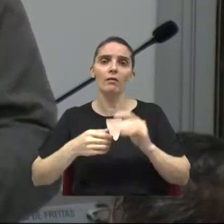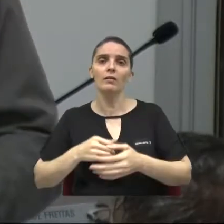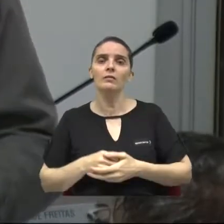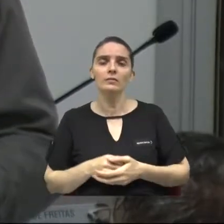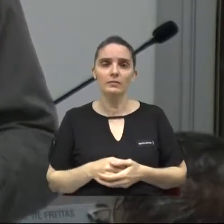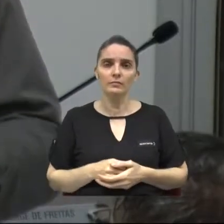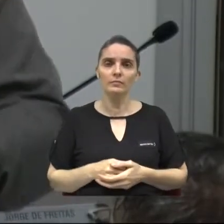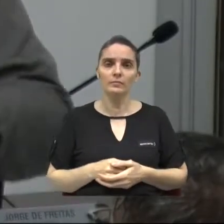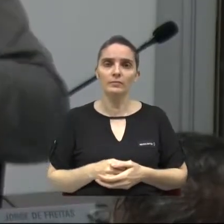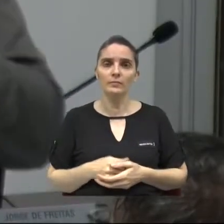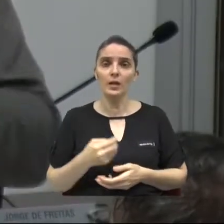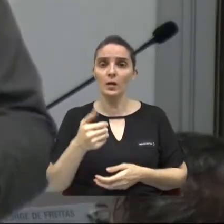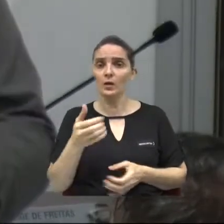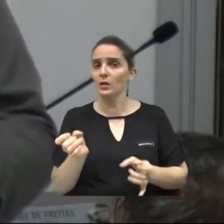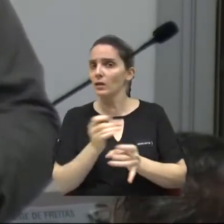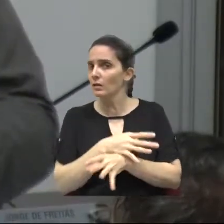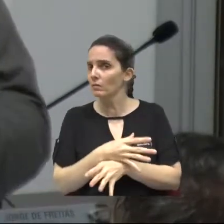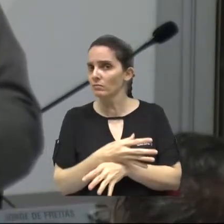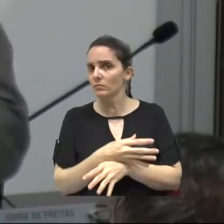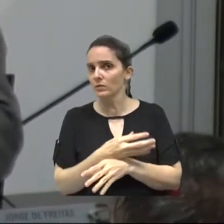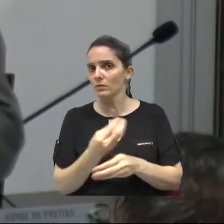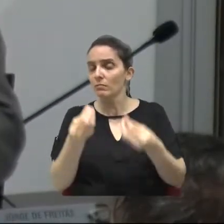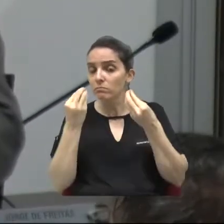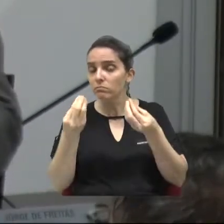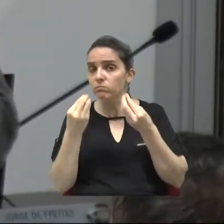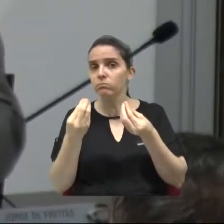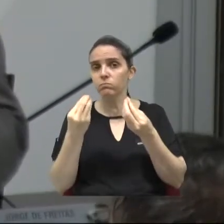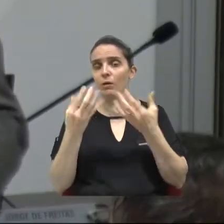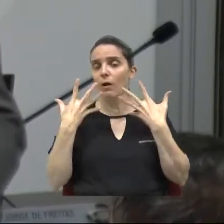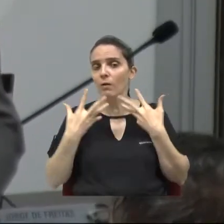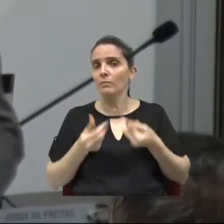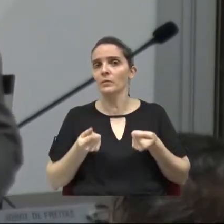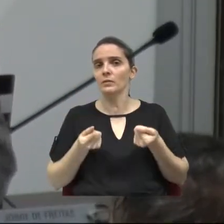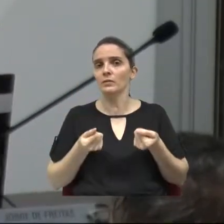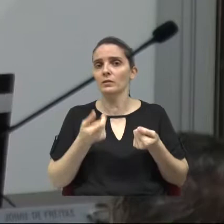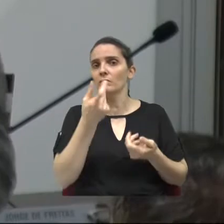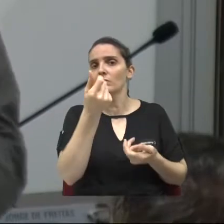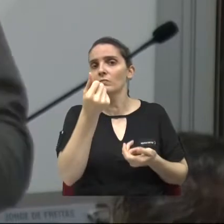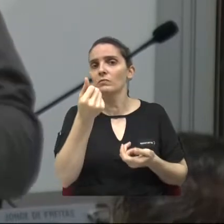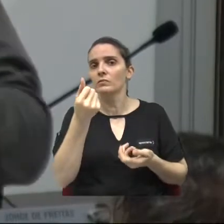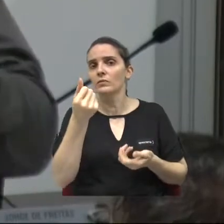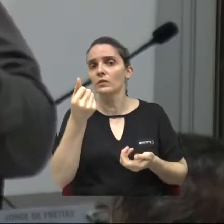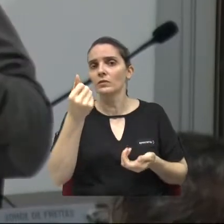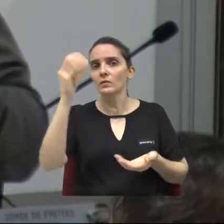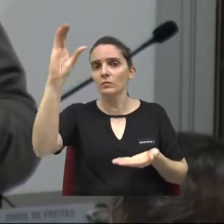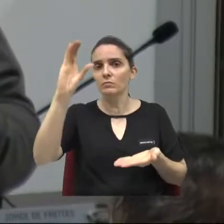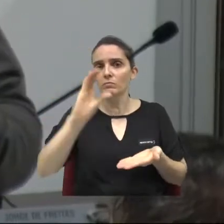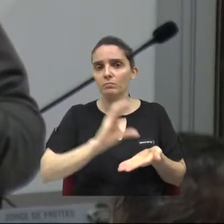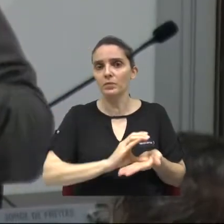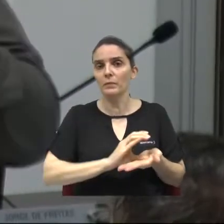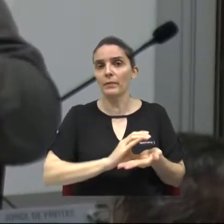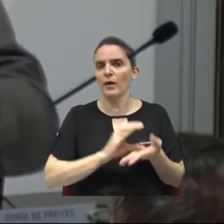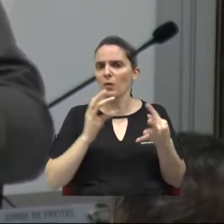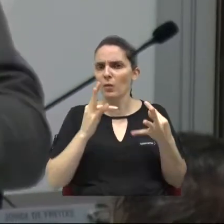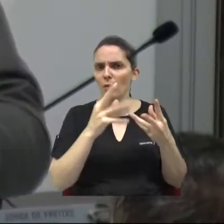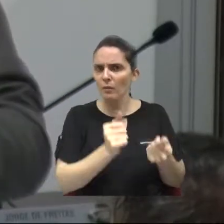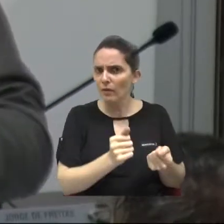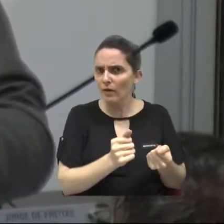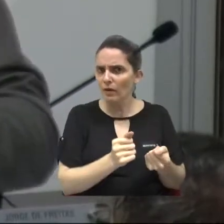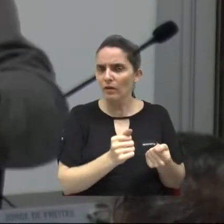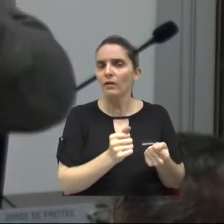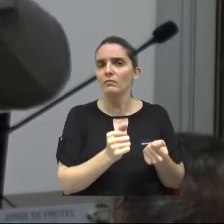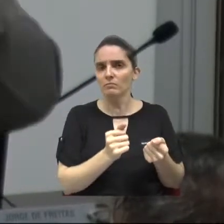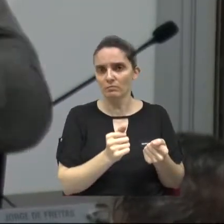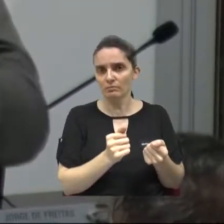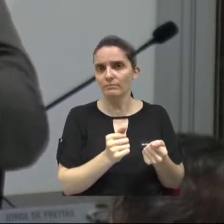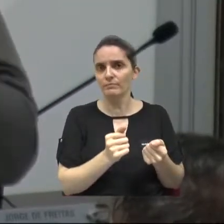Estou terminando, porque não é possível nós aceitarmos esse valor de repasse. Aliás, o repasse total, segundo o programa